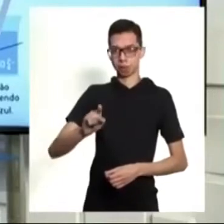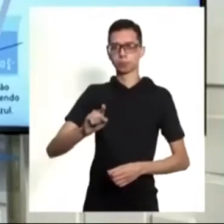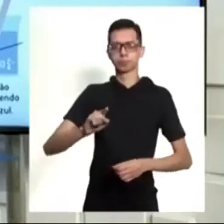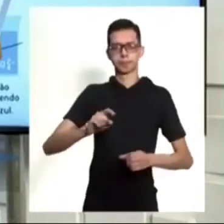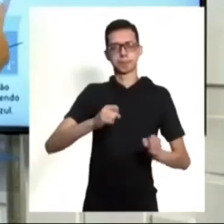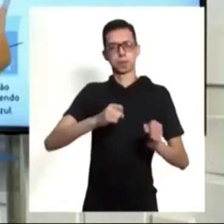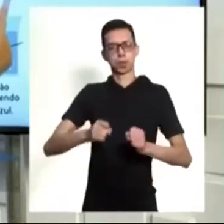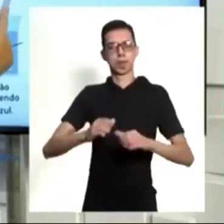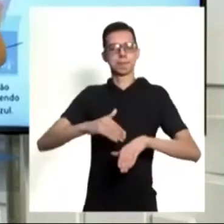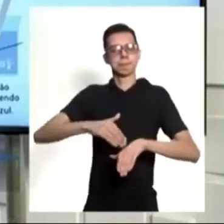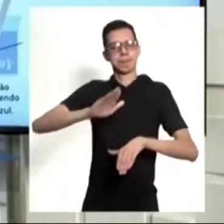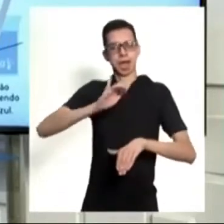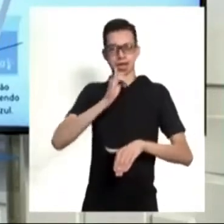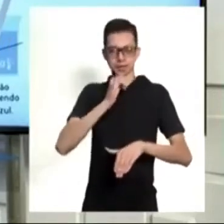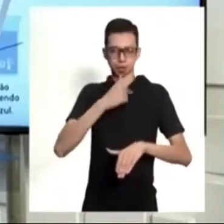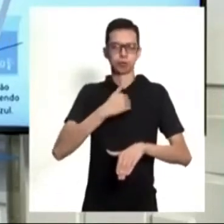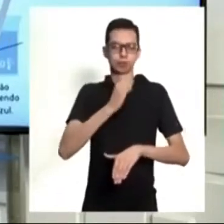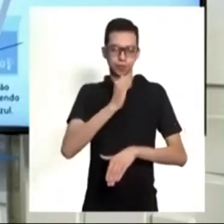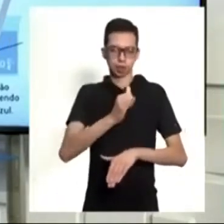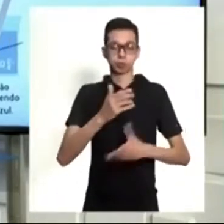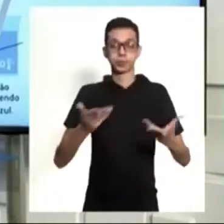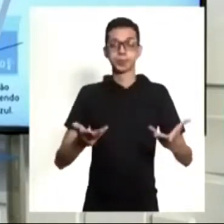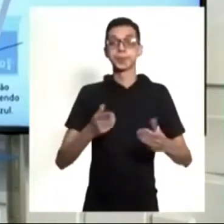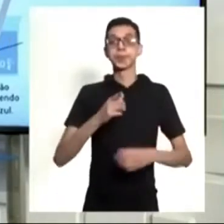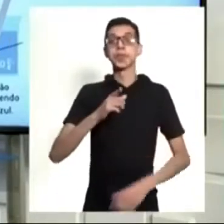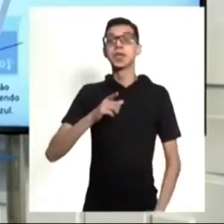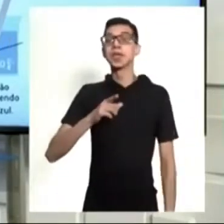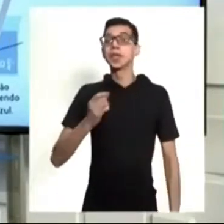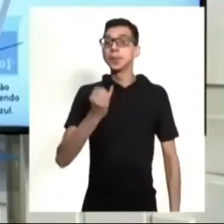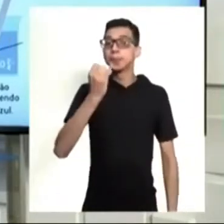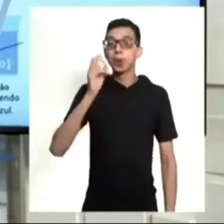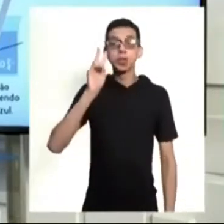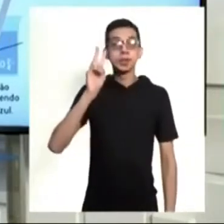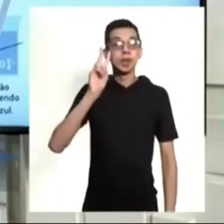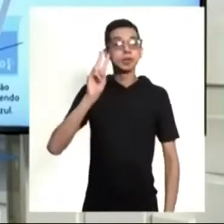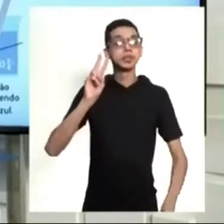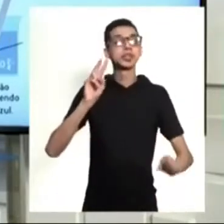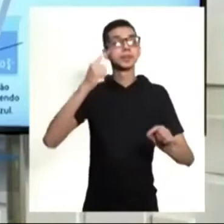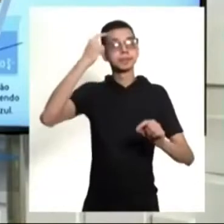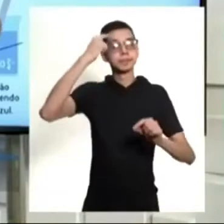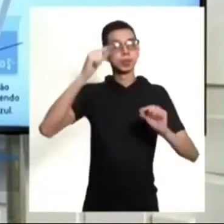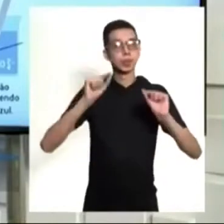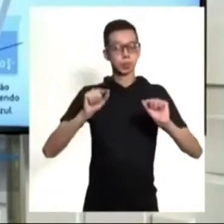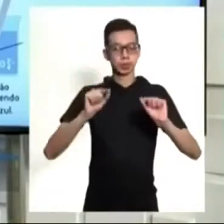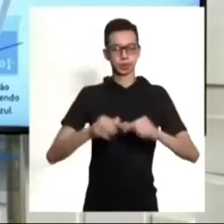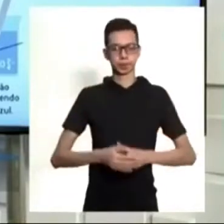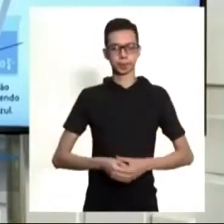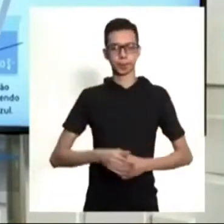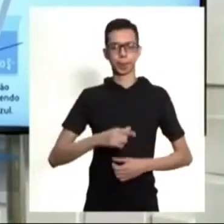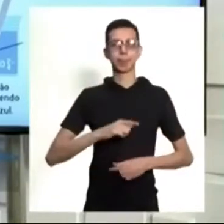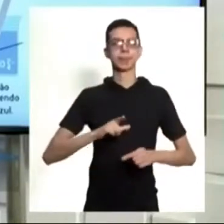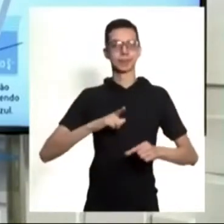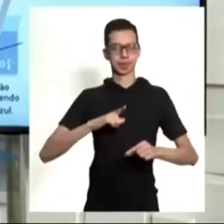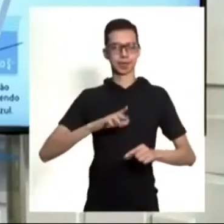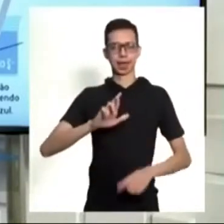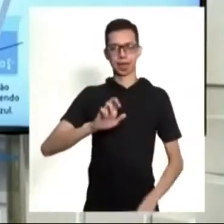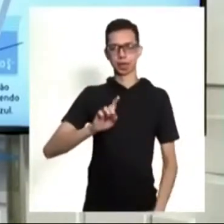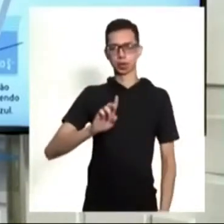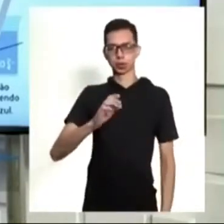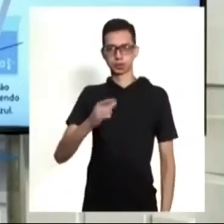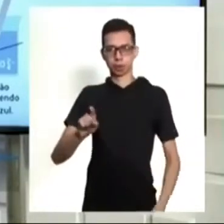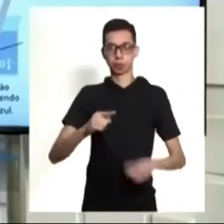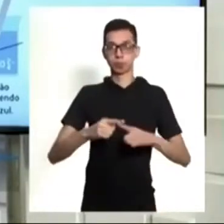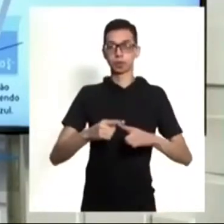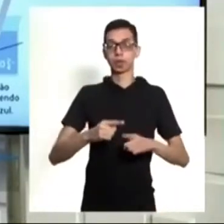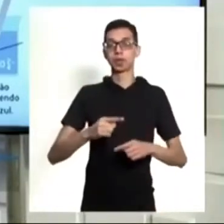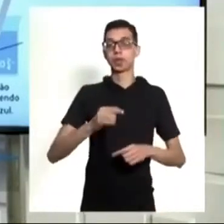dois valores de redução. E uma coisa importante, gente, é o seguinte. Quando ele fornecer os dois potenciais de redução para você, o que você vai